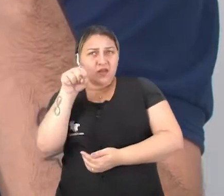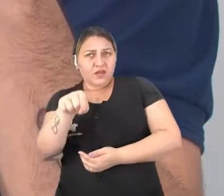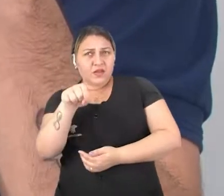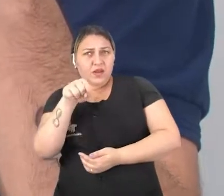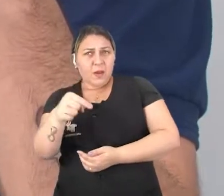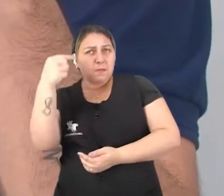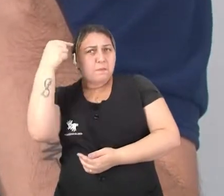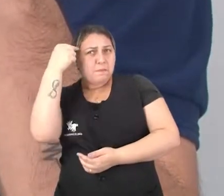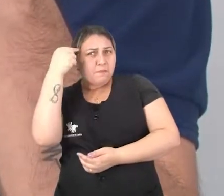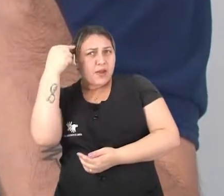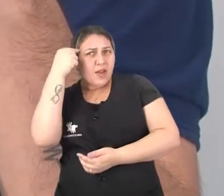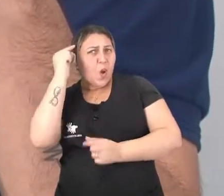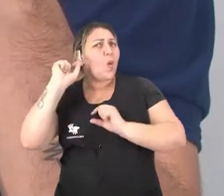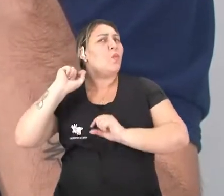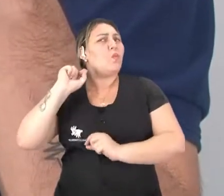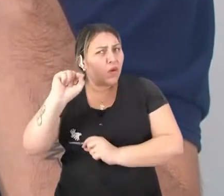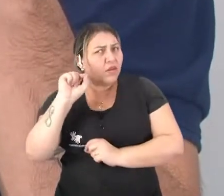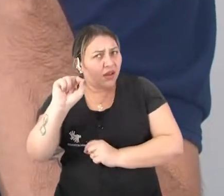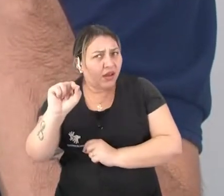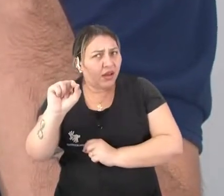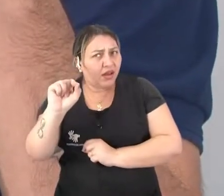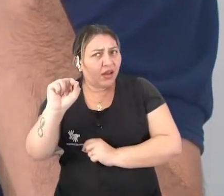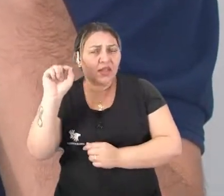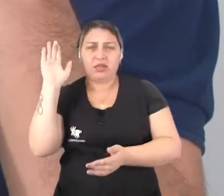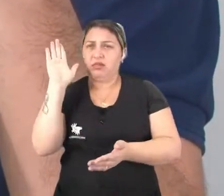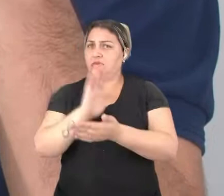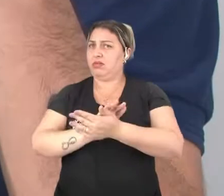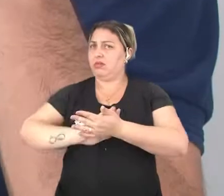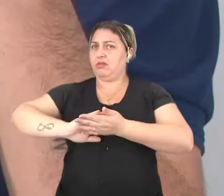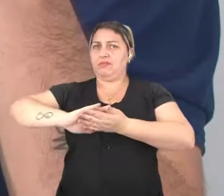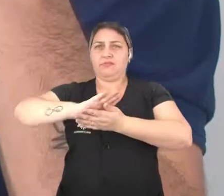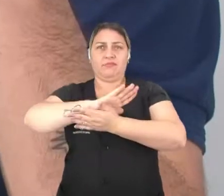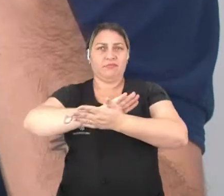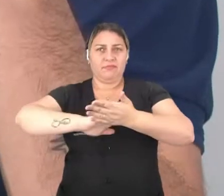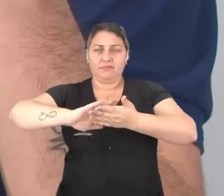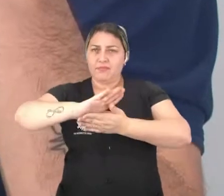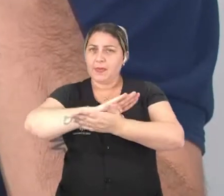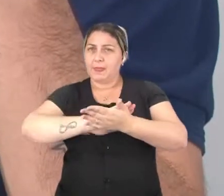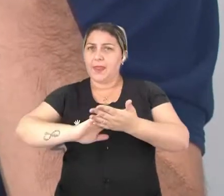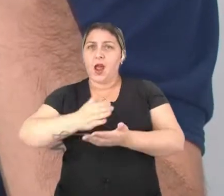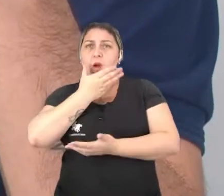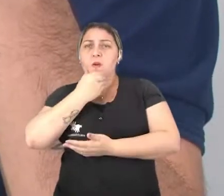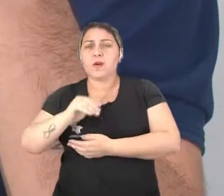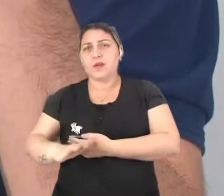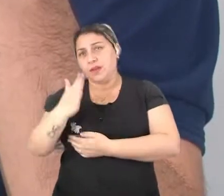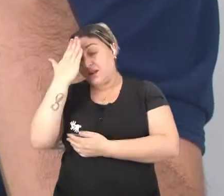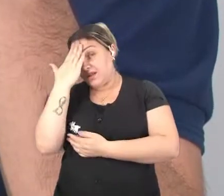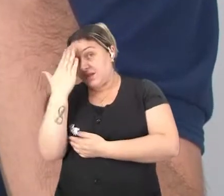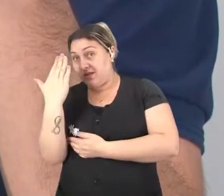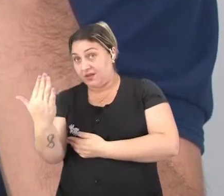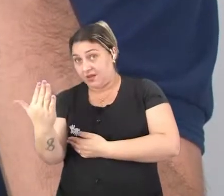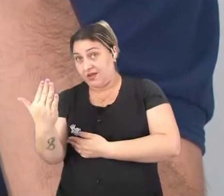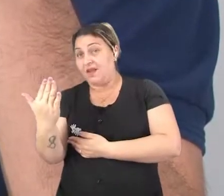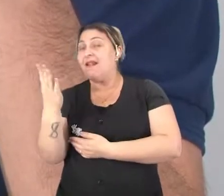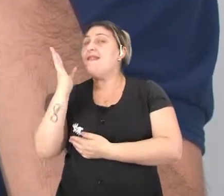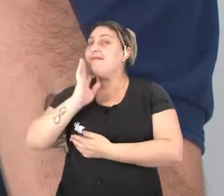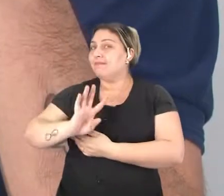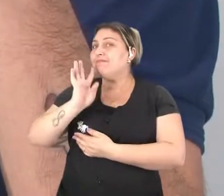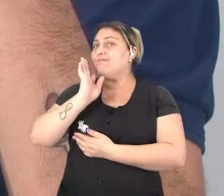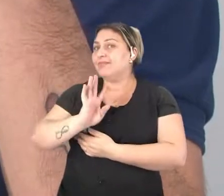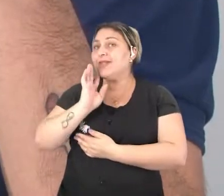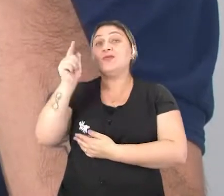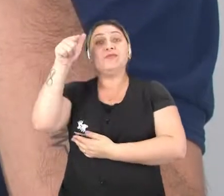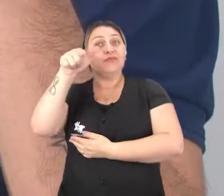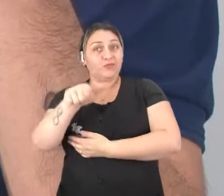Você pensou que fosse o quê? Nada não. O garoto agradeceu, disse legal,